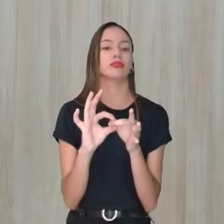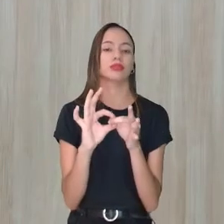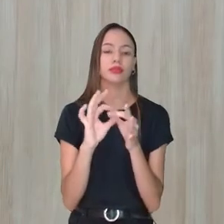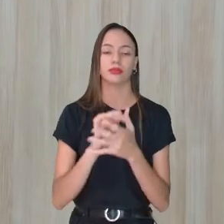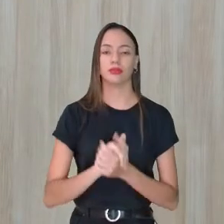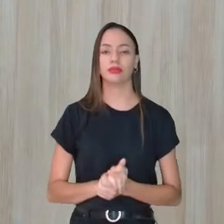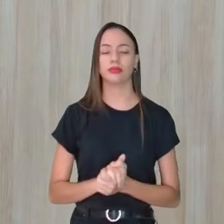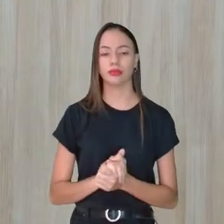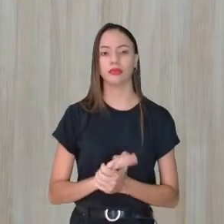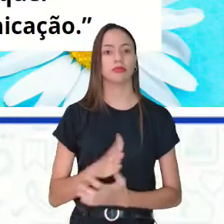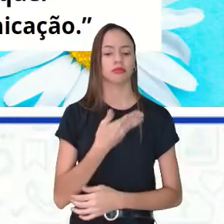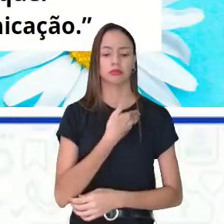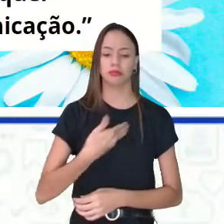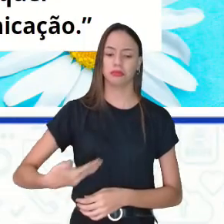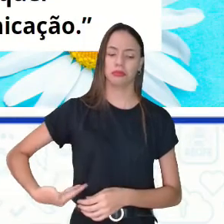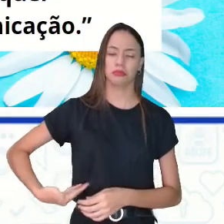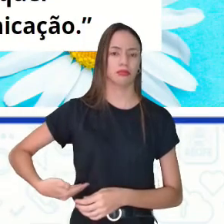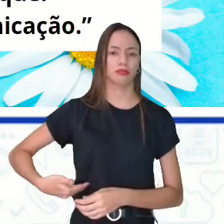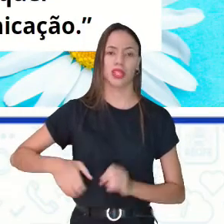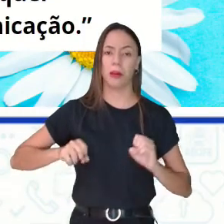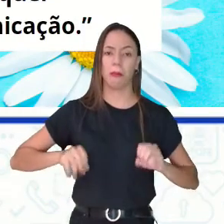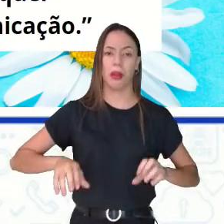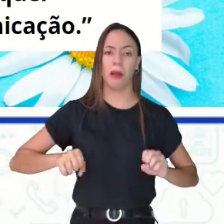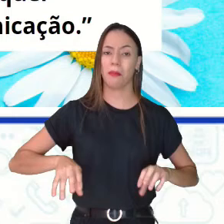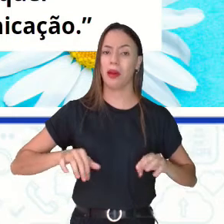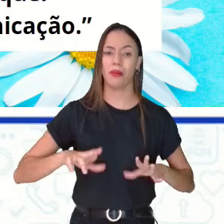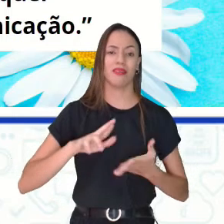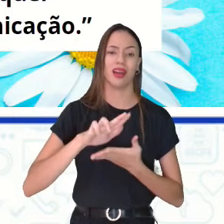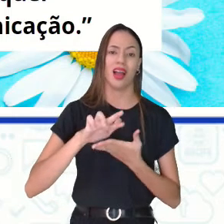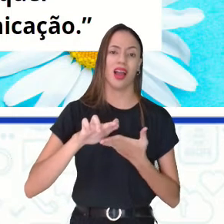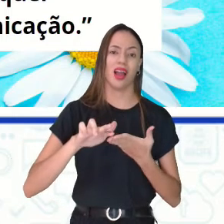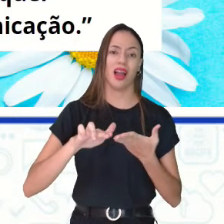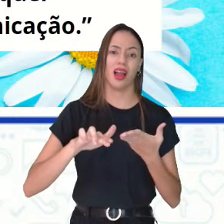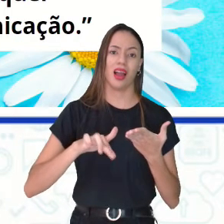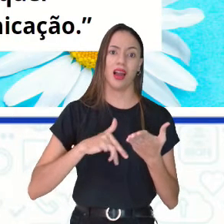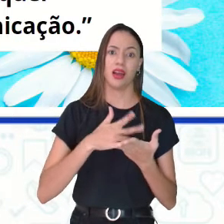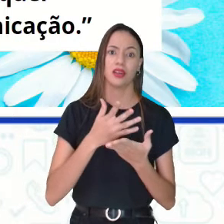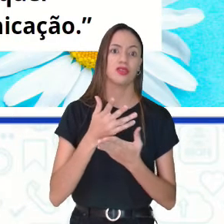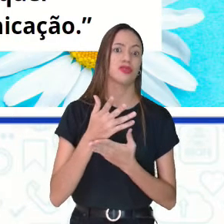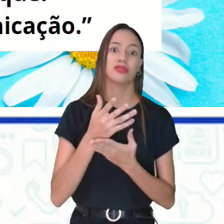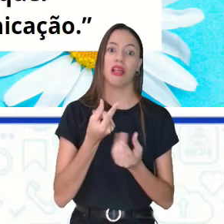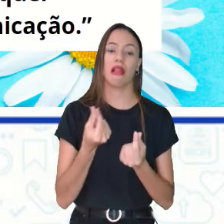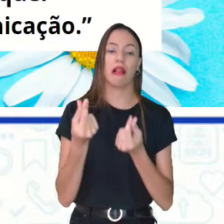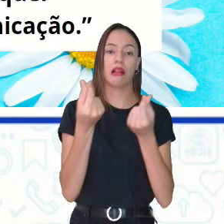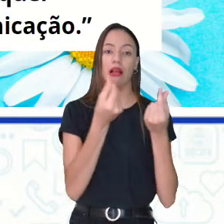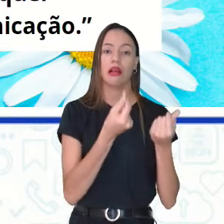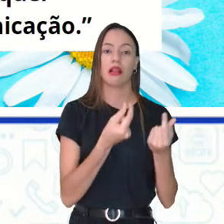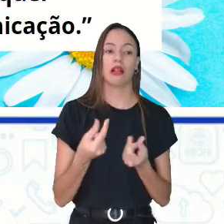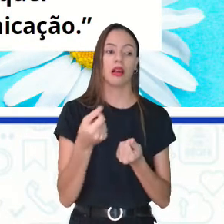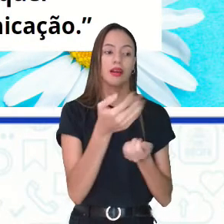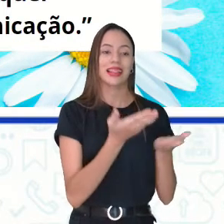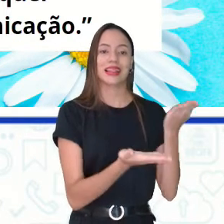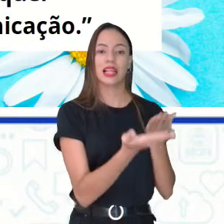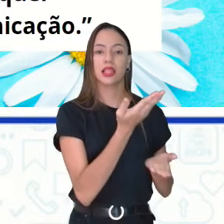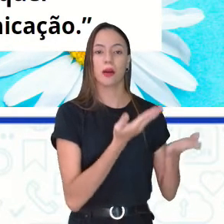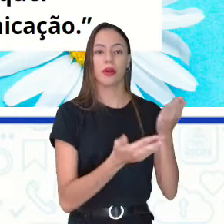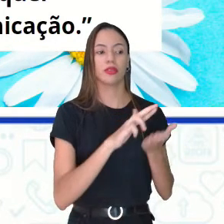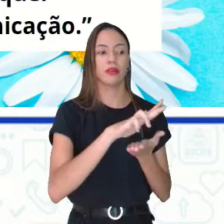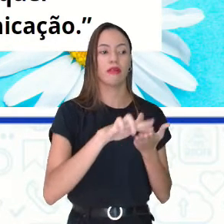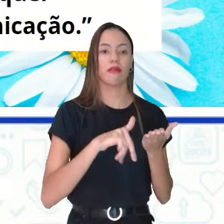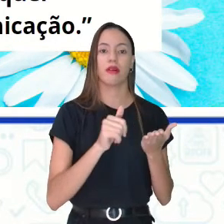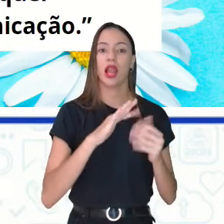O governo gasta todos os anos milhões de reais no tratamento das mais diversas